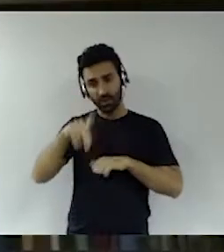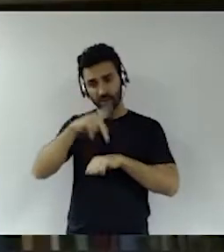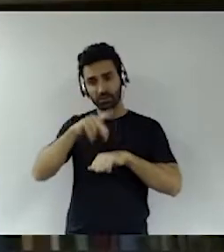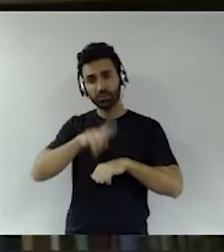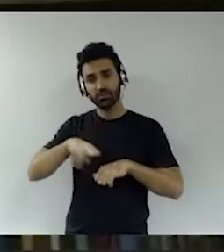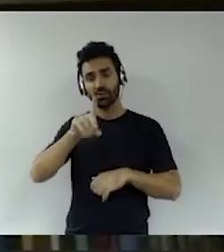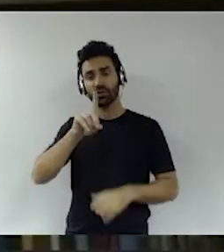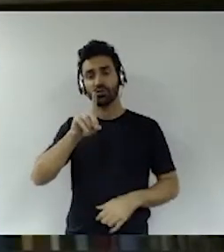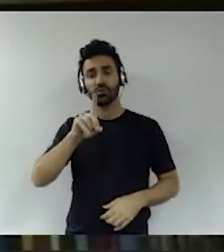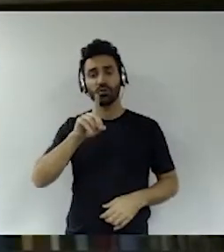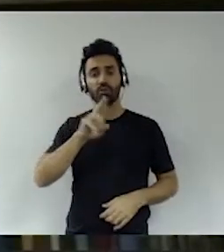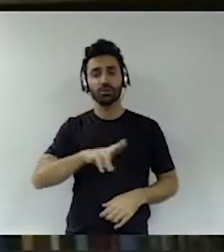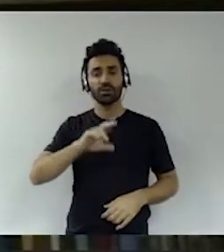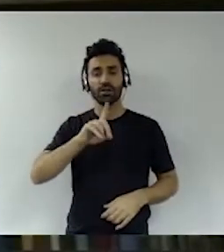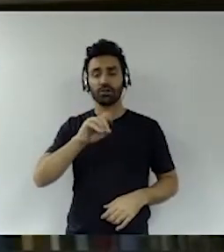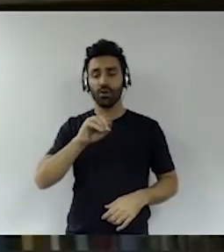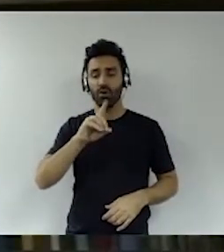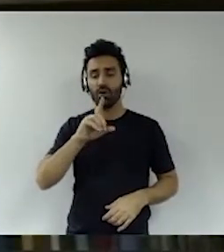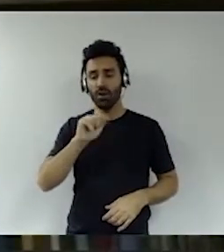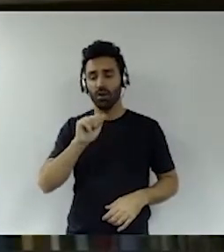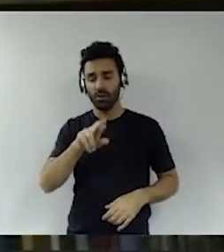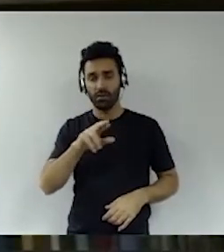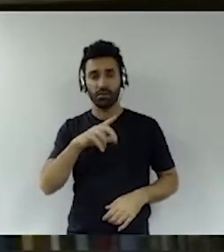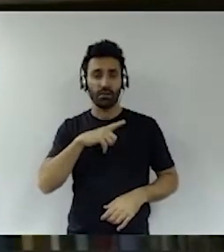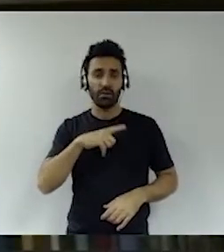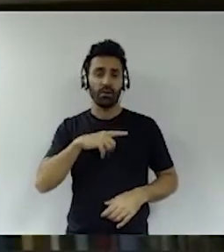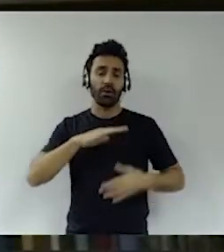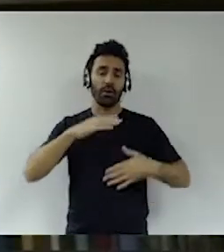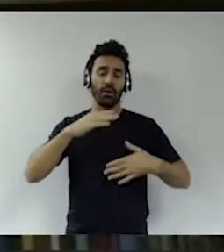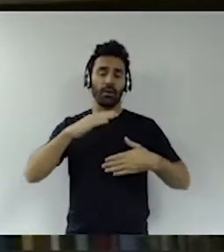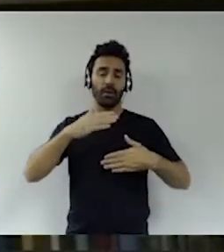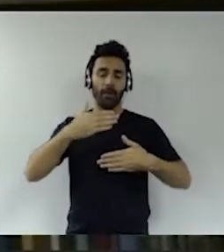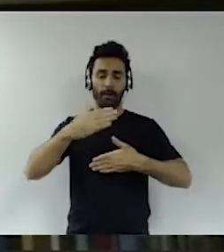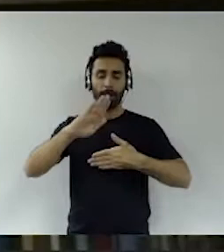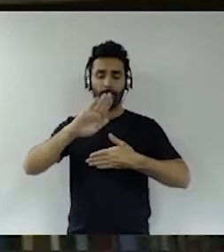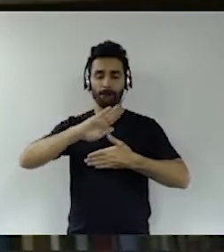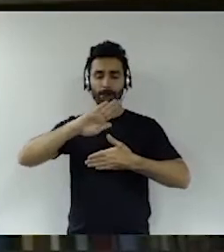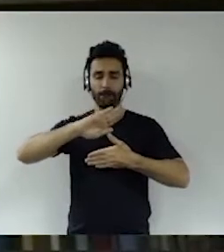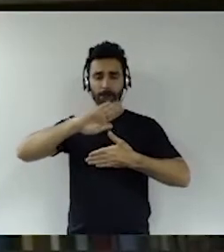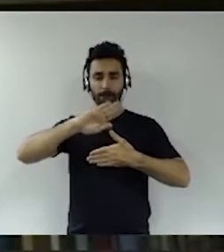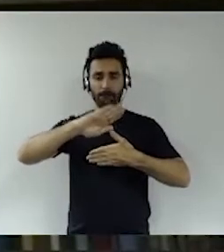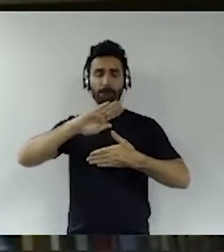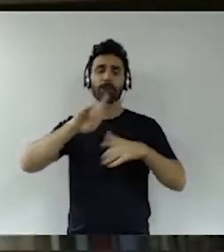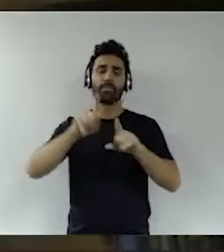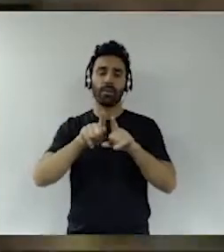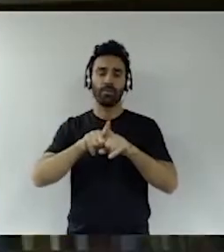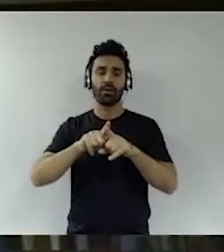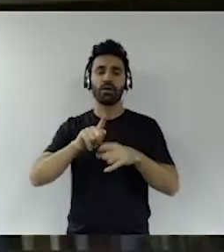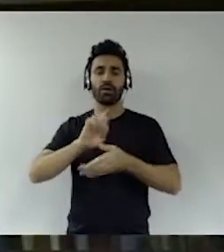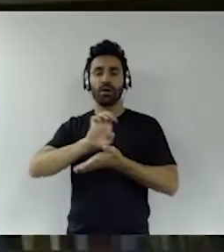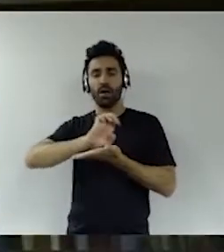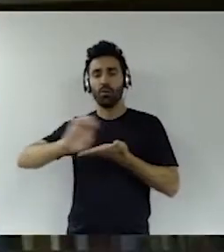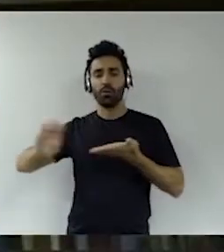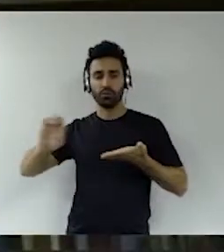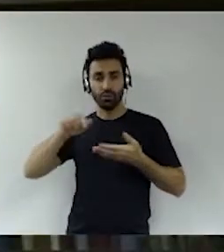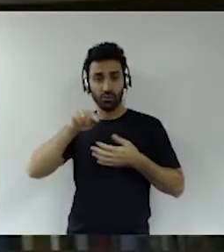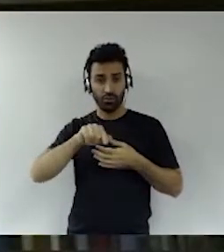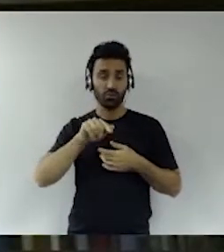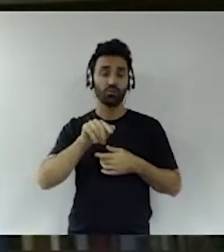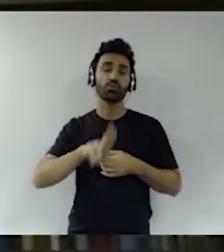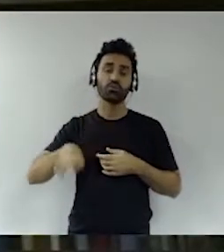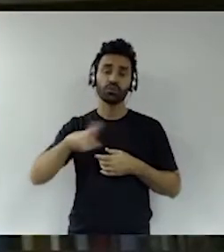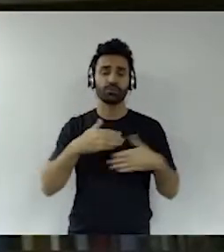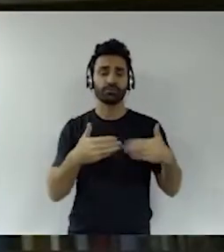Latina temos o Equador e o Panamá, que são países que se utilizam nas suas operações